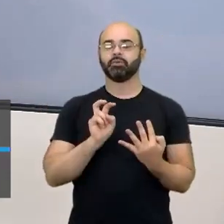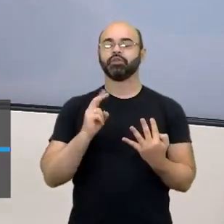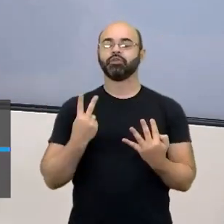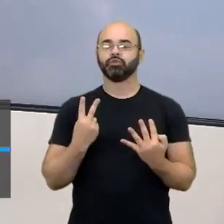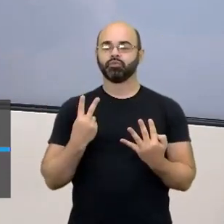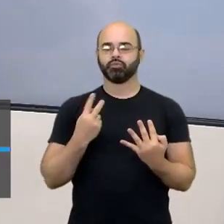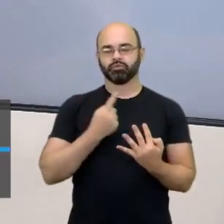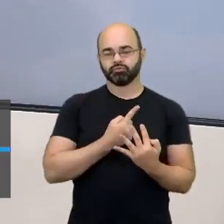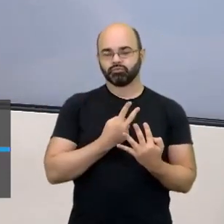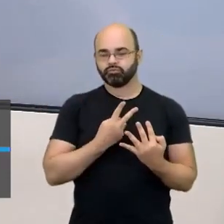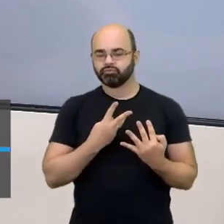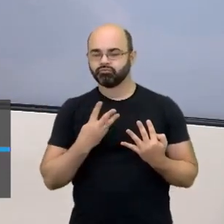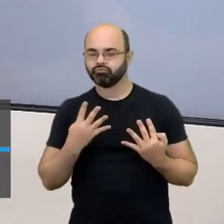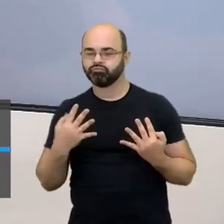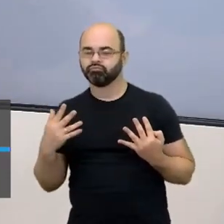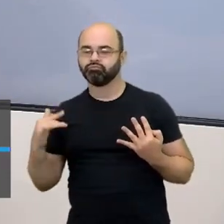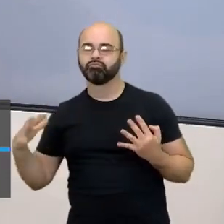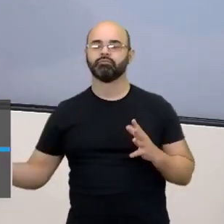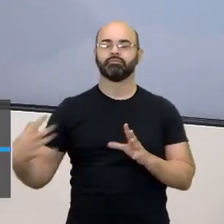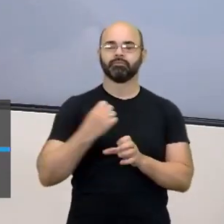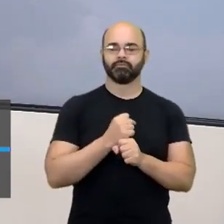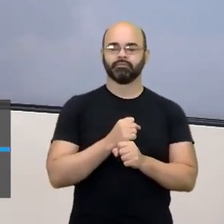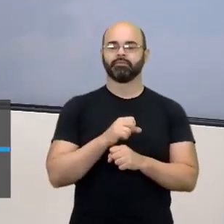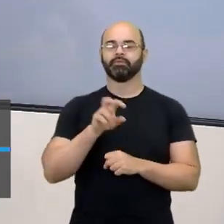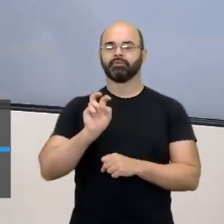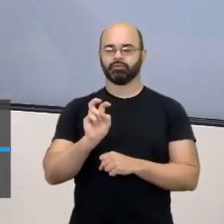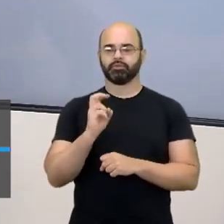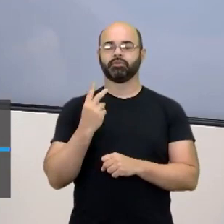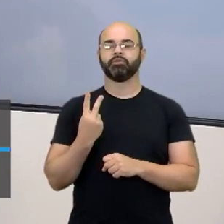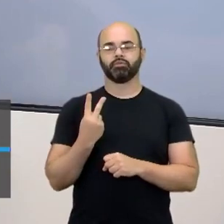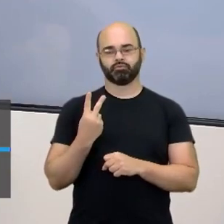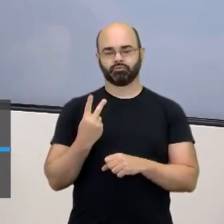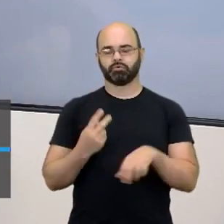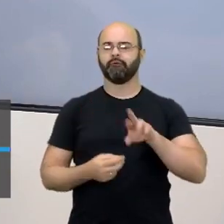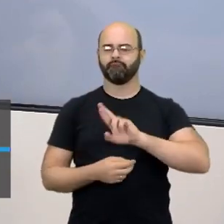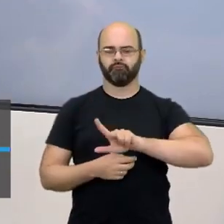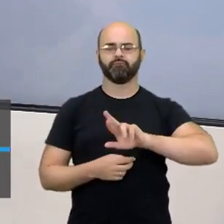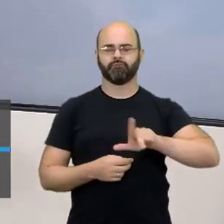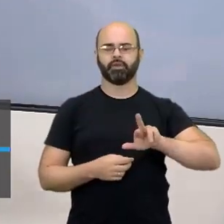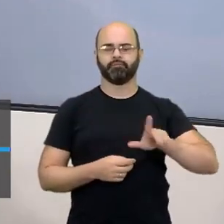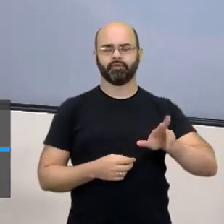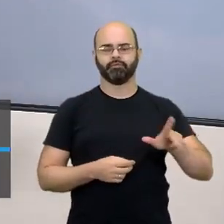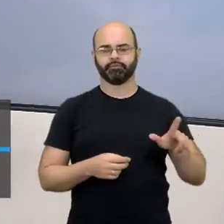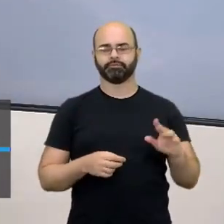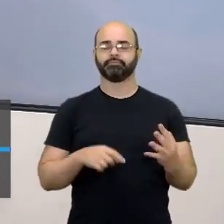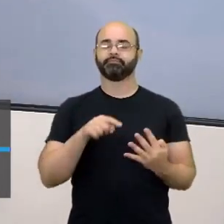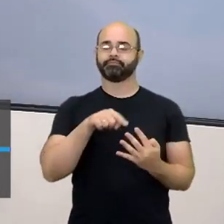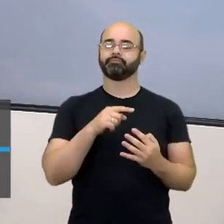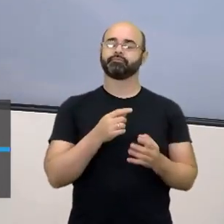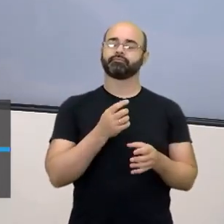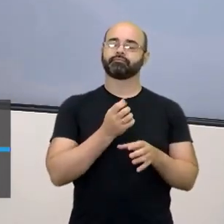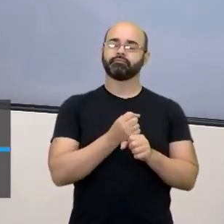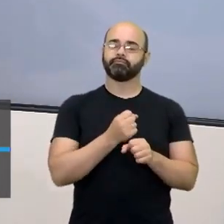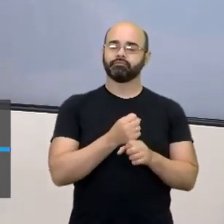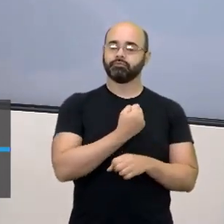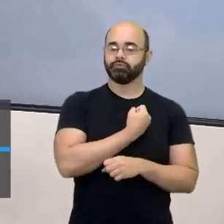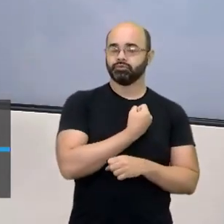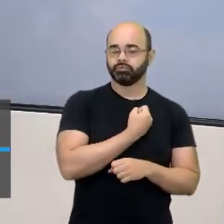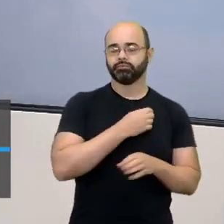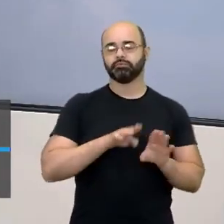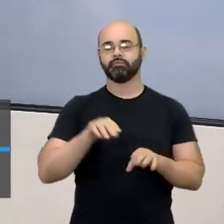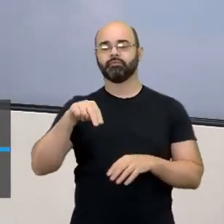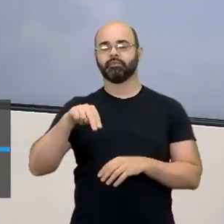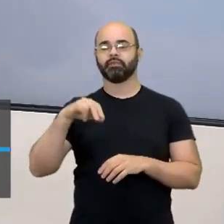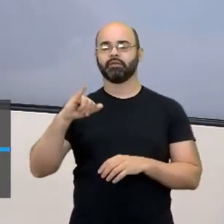cartas distintas, diferentes, né? Tá? Levando em consideração os seus valores e os seus naipes também, né?